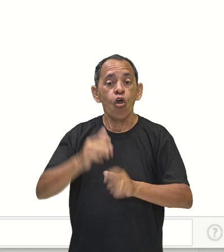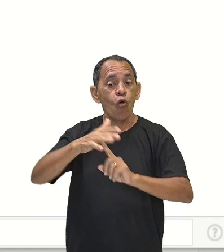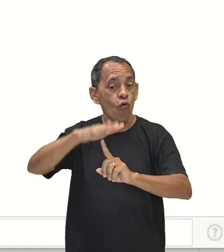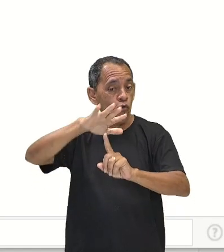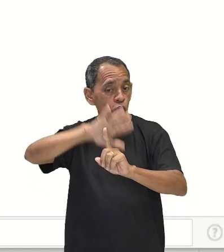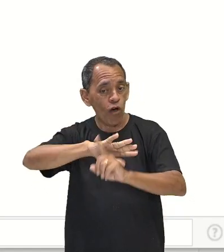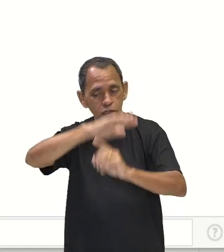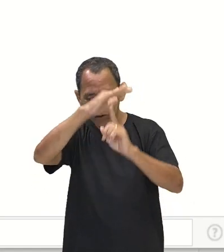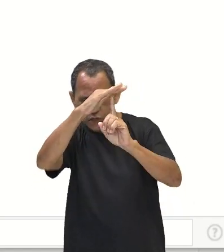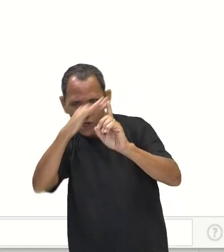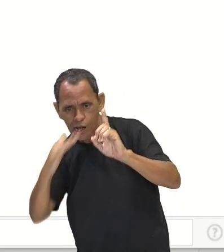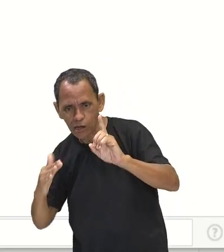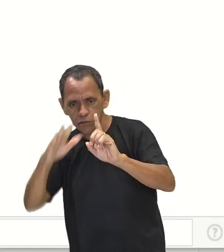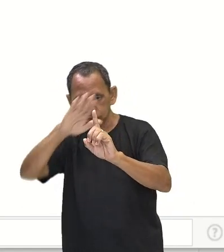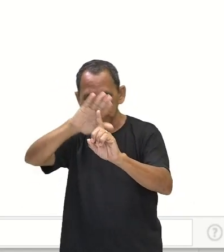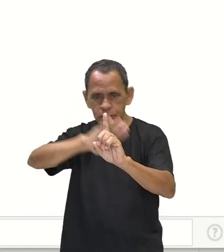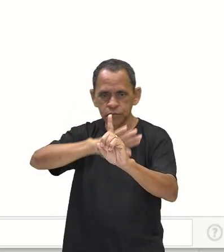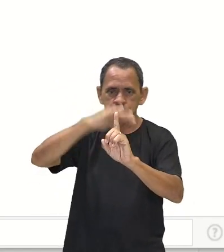triangulares, né?